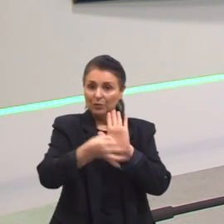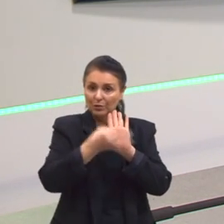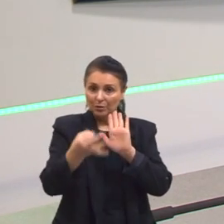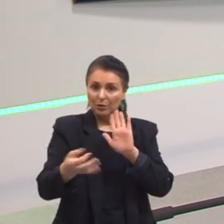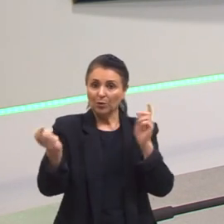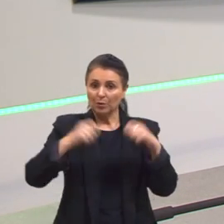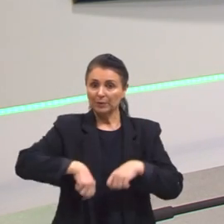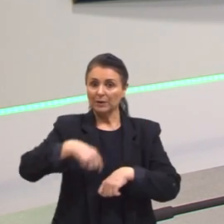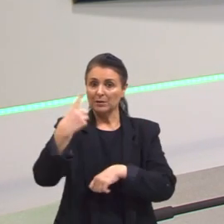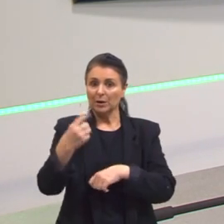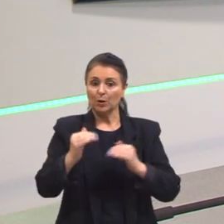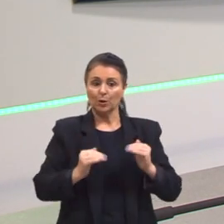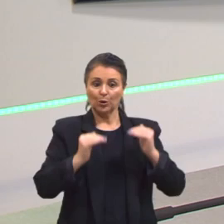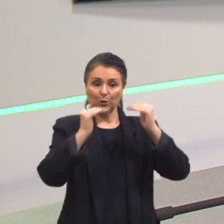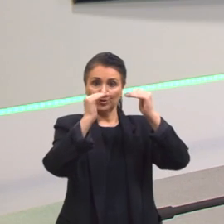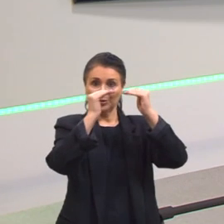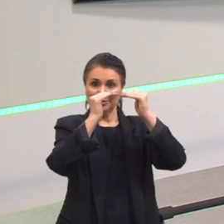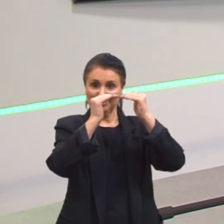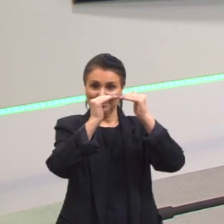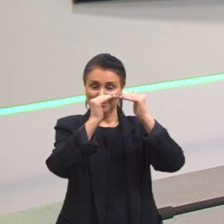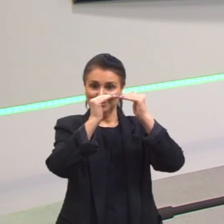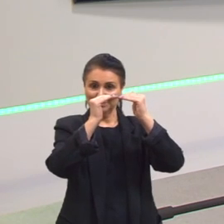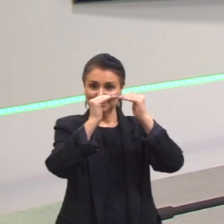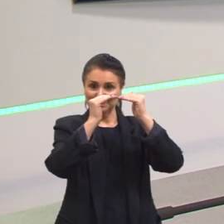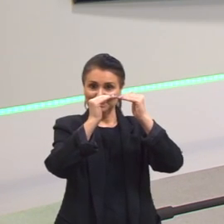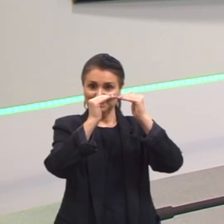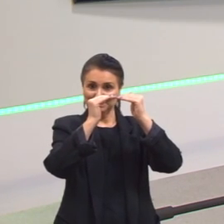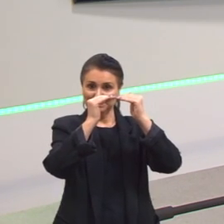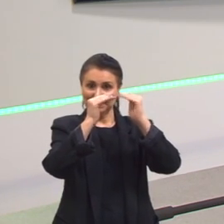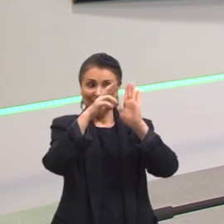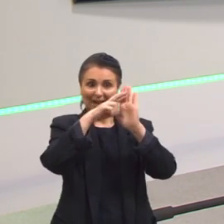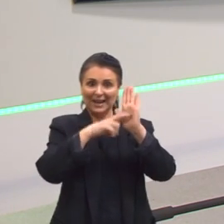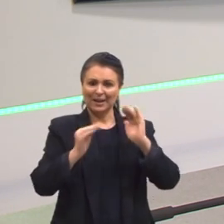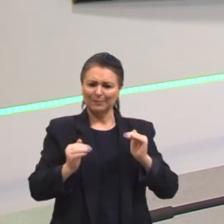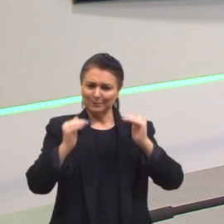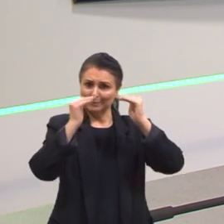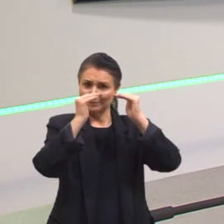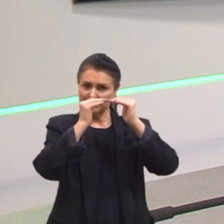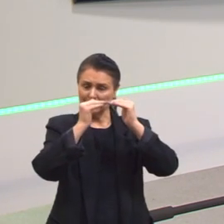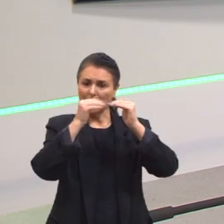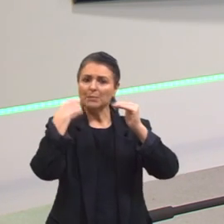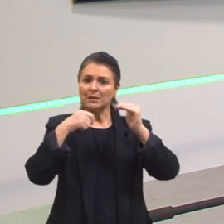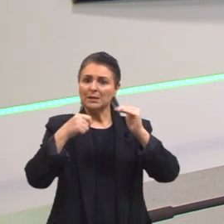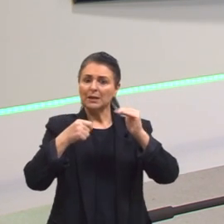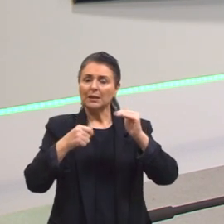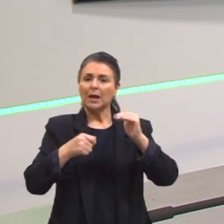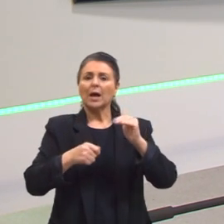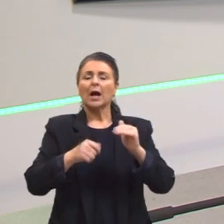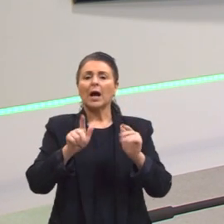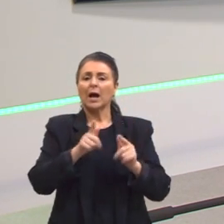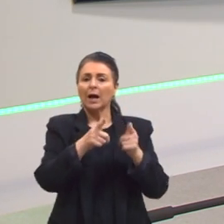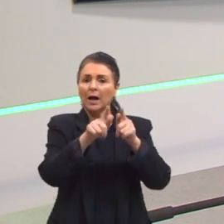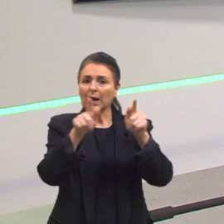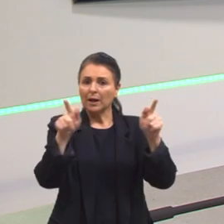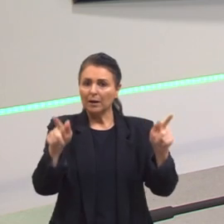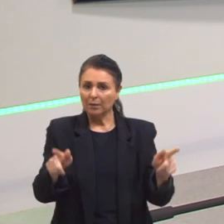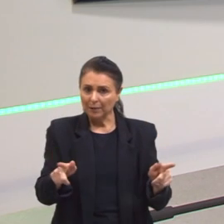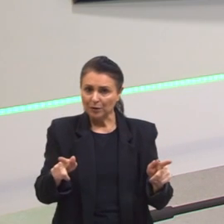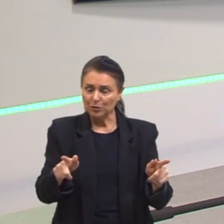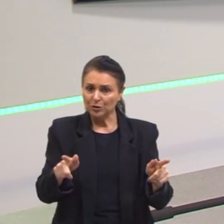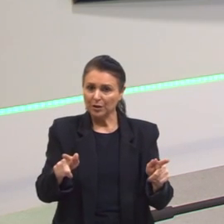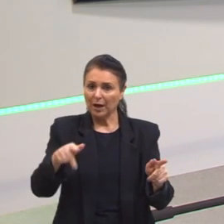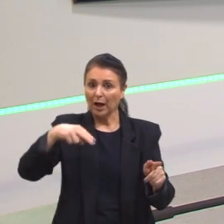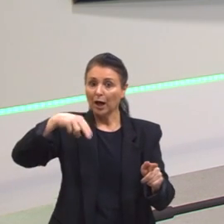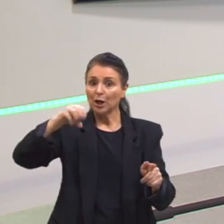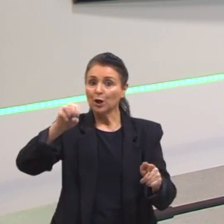1 Norma padrão se a norma padrão precisa seguir a gramática normativa Isso